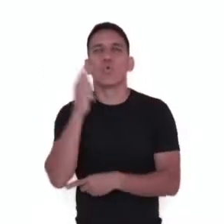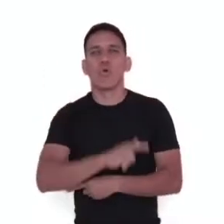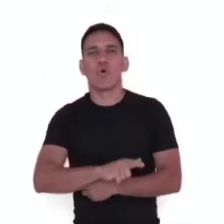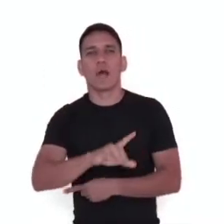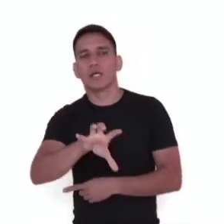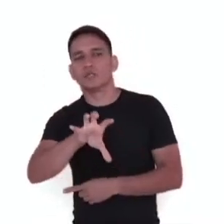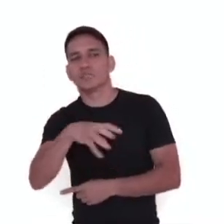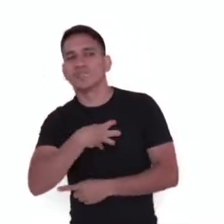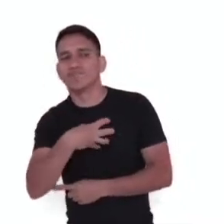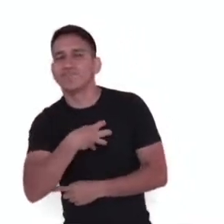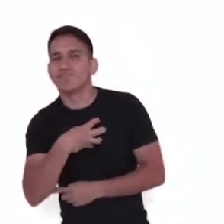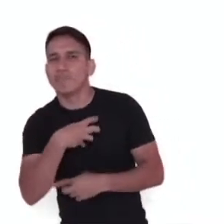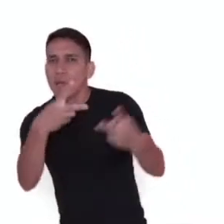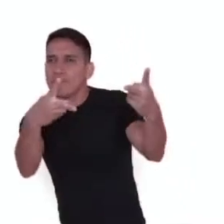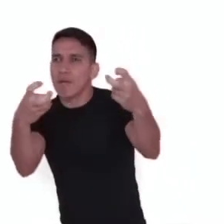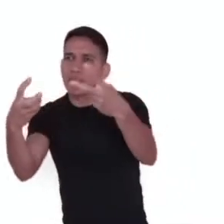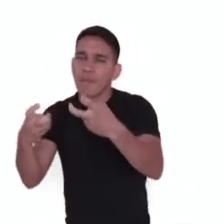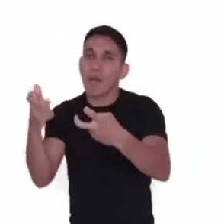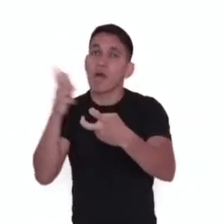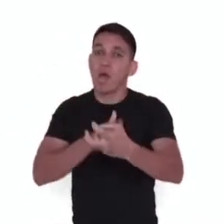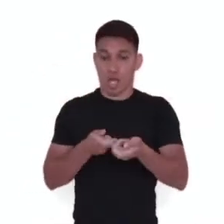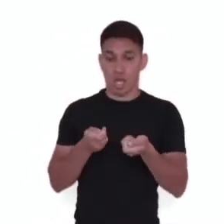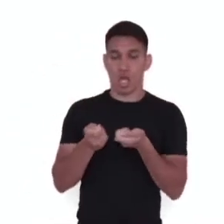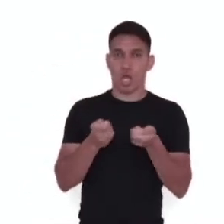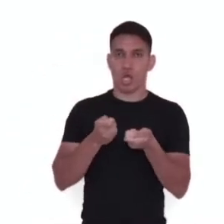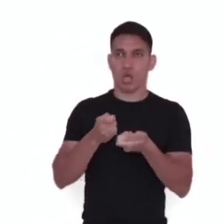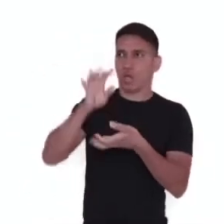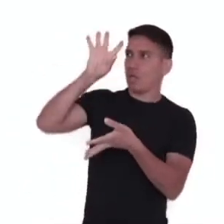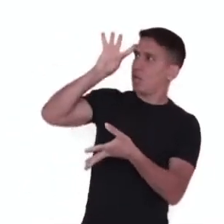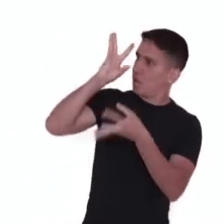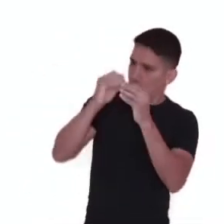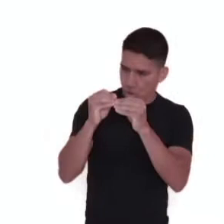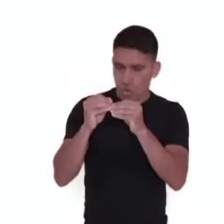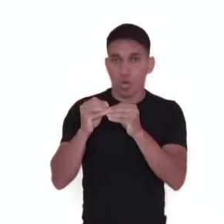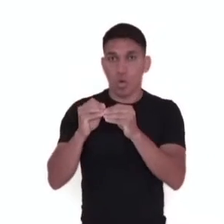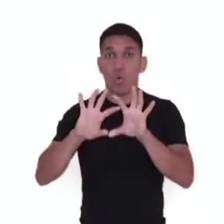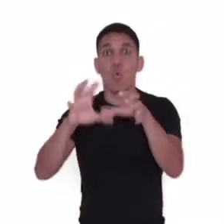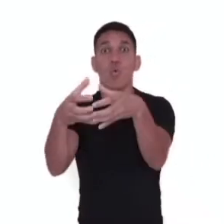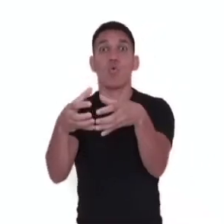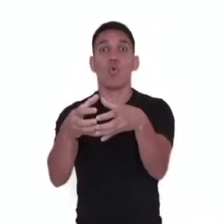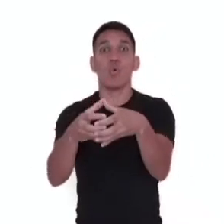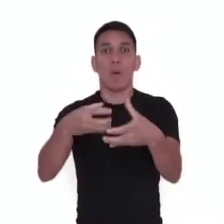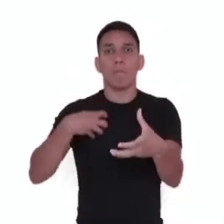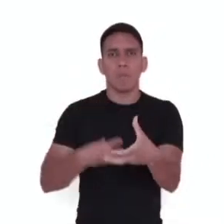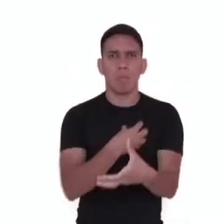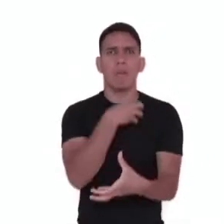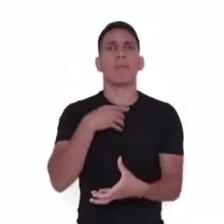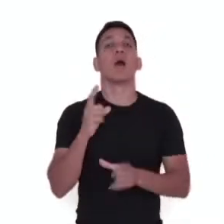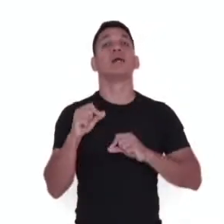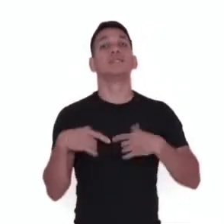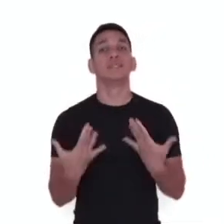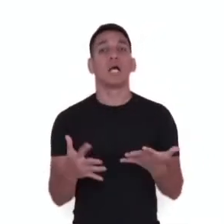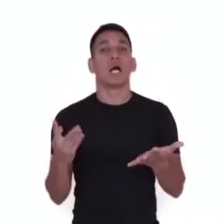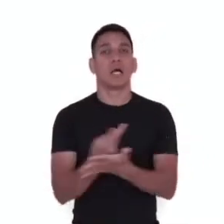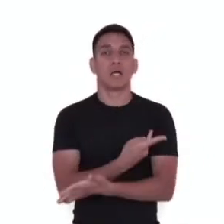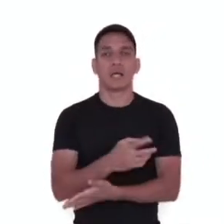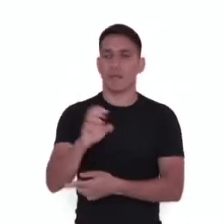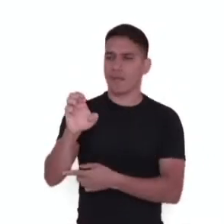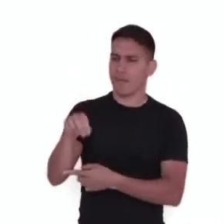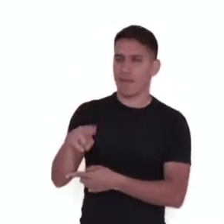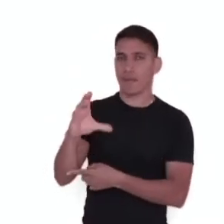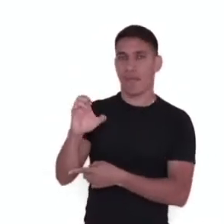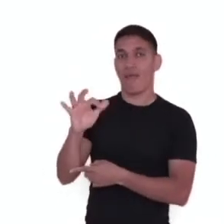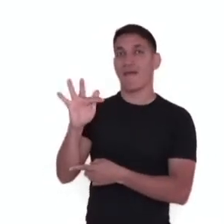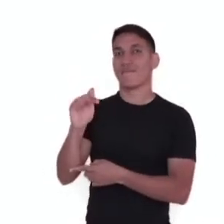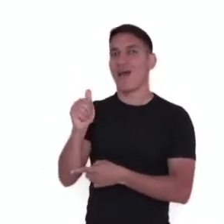e percebemos é controlado e interpretado por um conjunto de órgãos. O encéfalo, juntamente com a